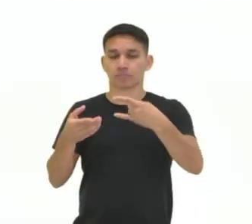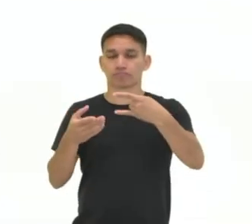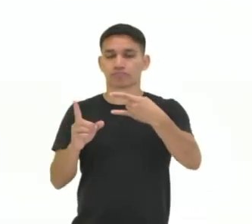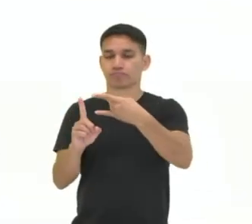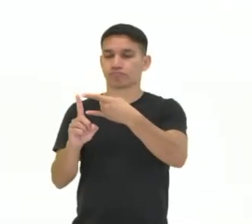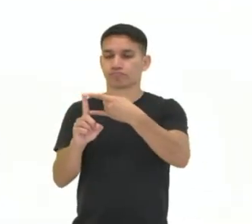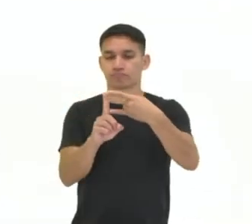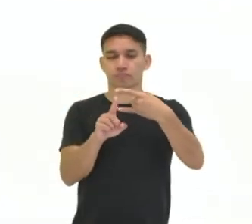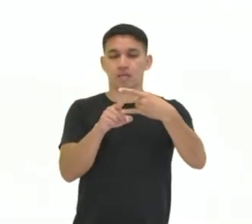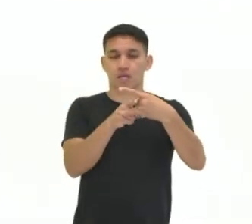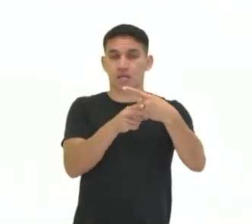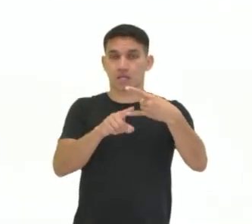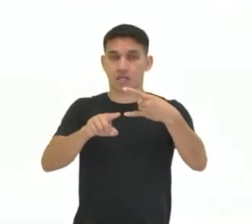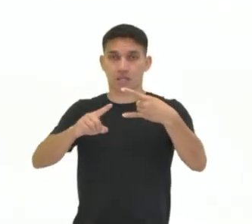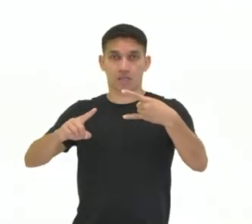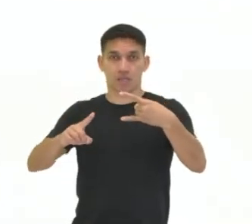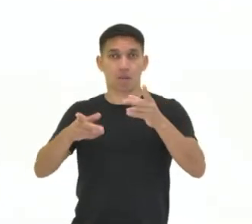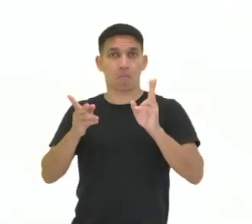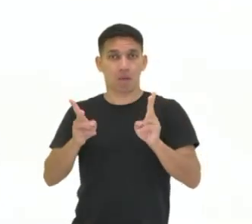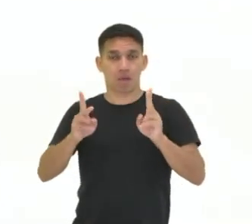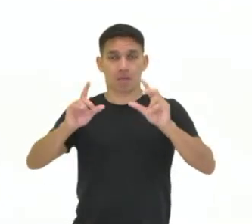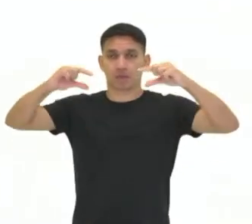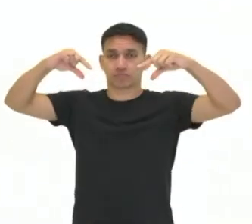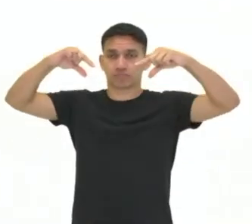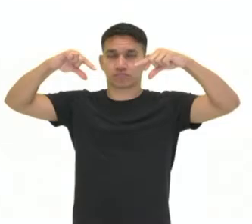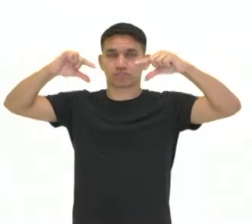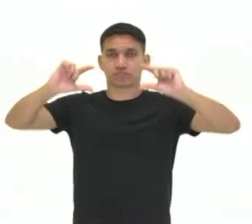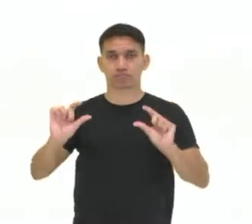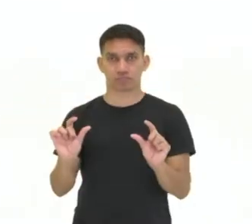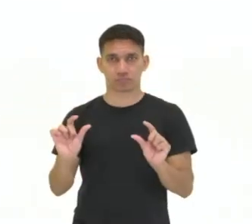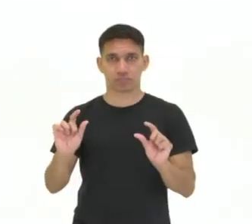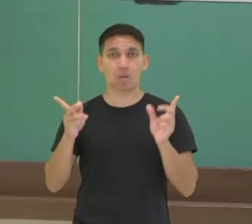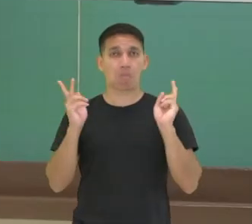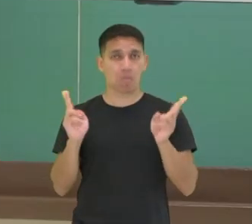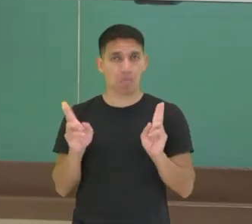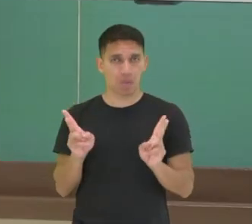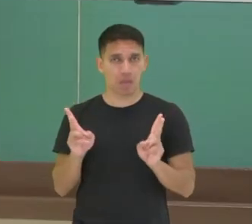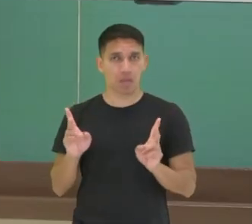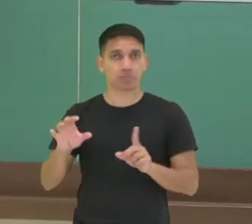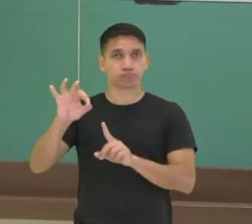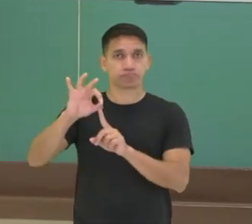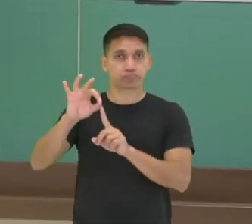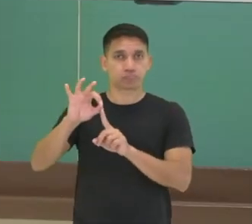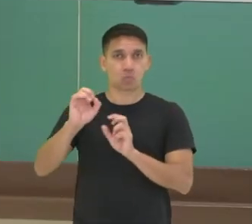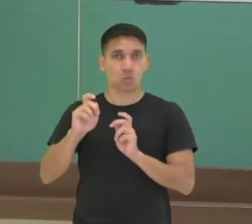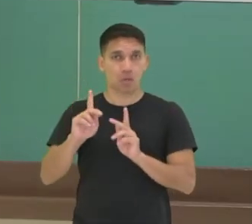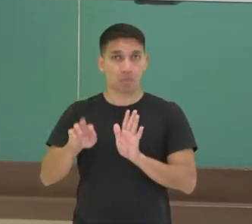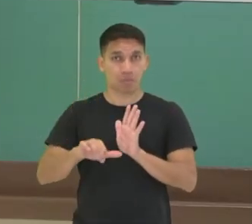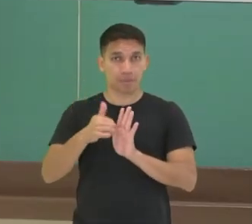aqui de cima têm a mesma medida, tá? Essa é a primeira propriedade.